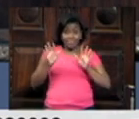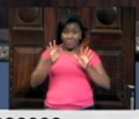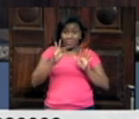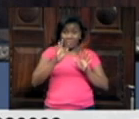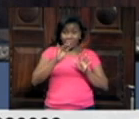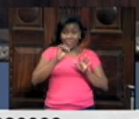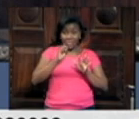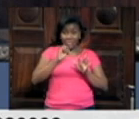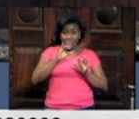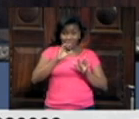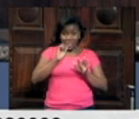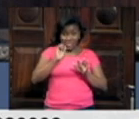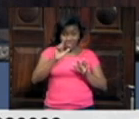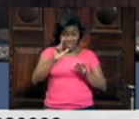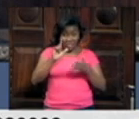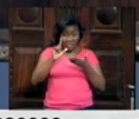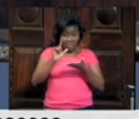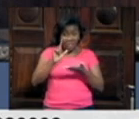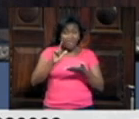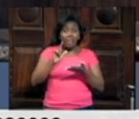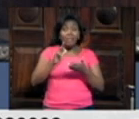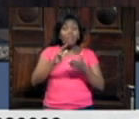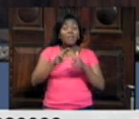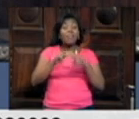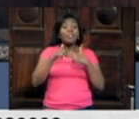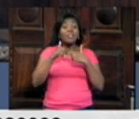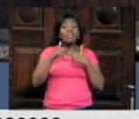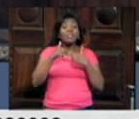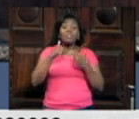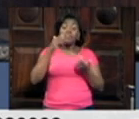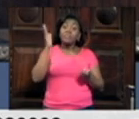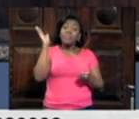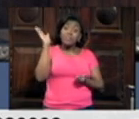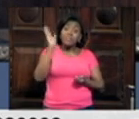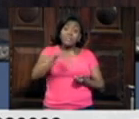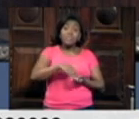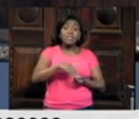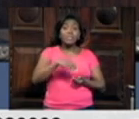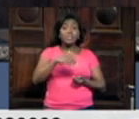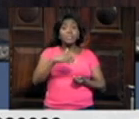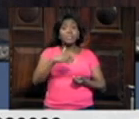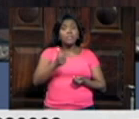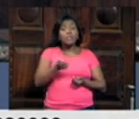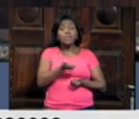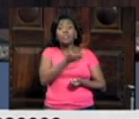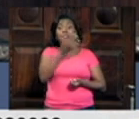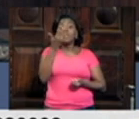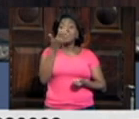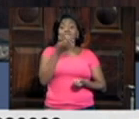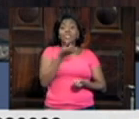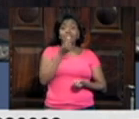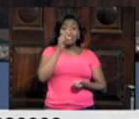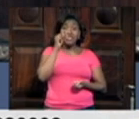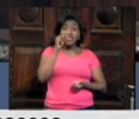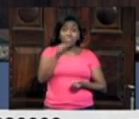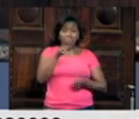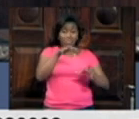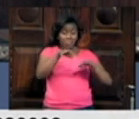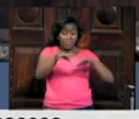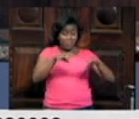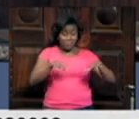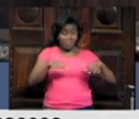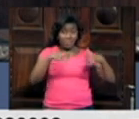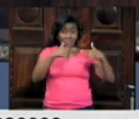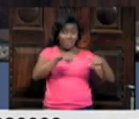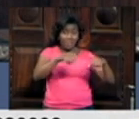essa benesse fiscal, ela vai trazer um número de 6 mil postos de trabalho ao ano